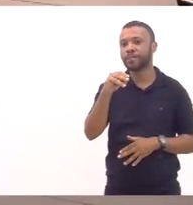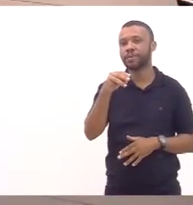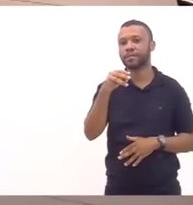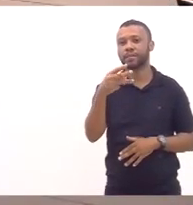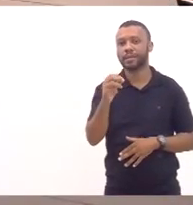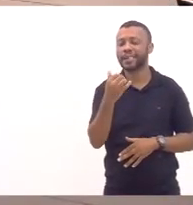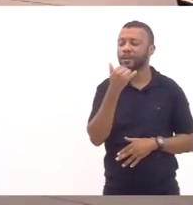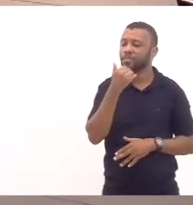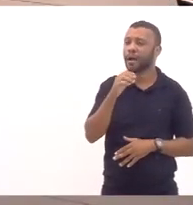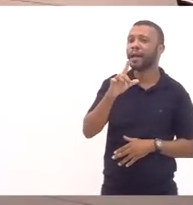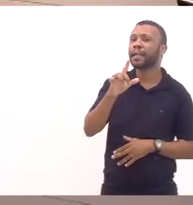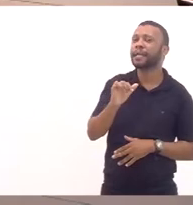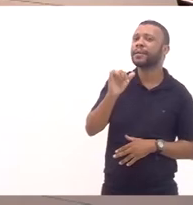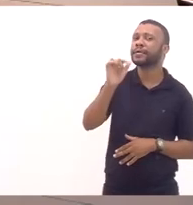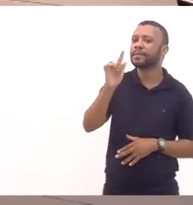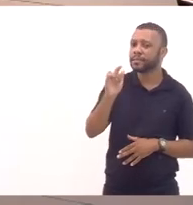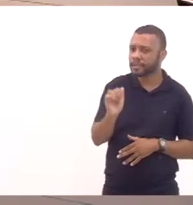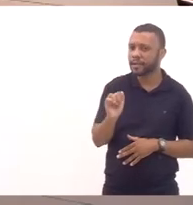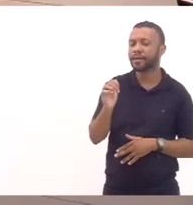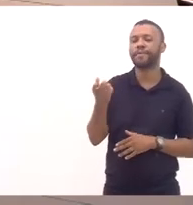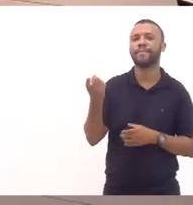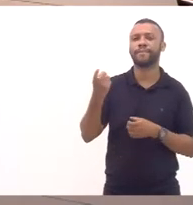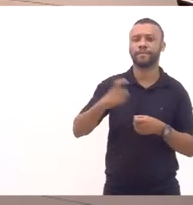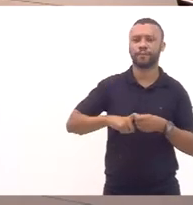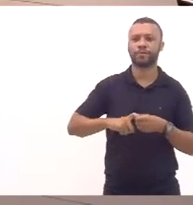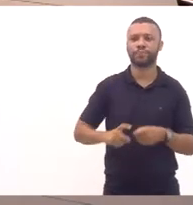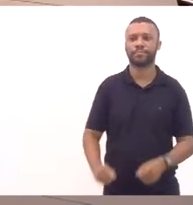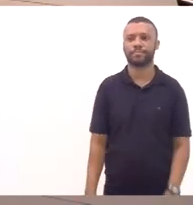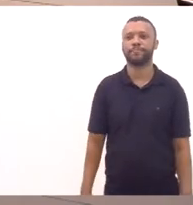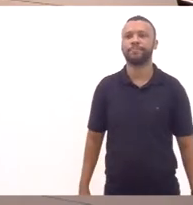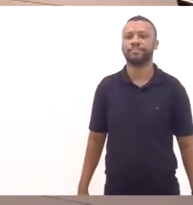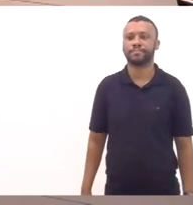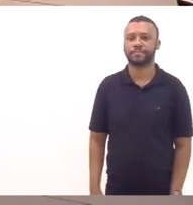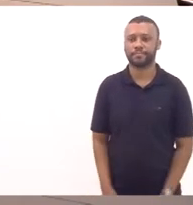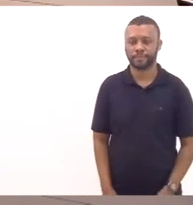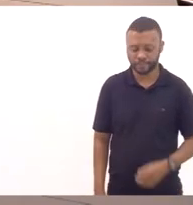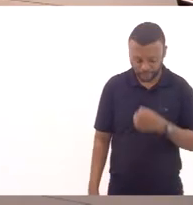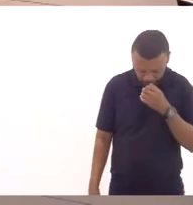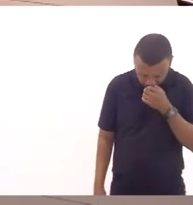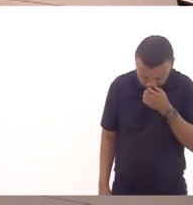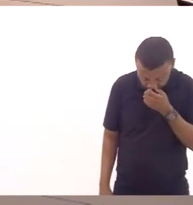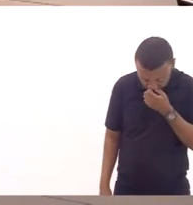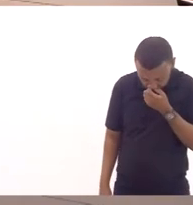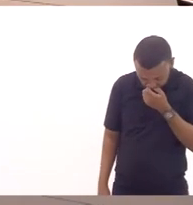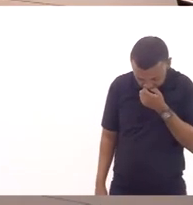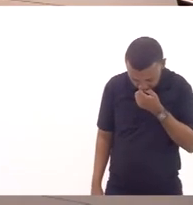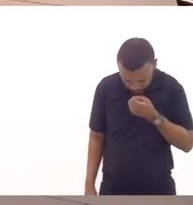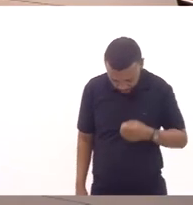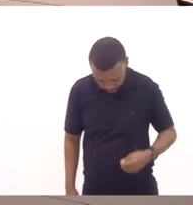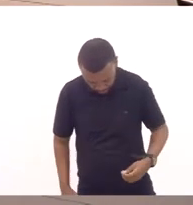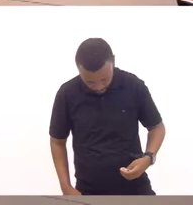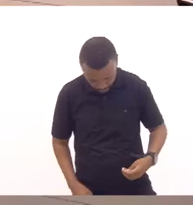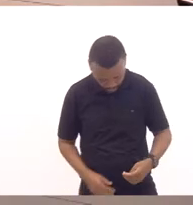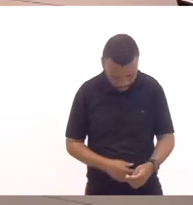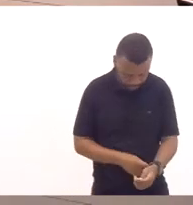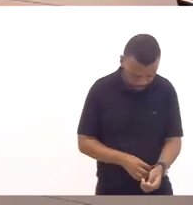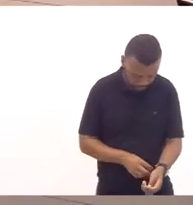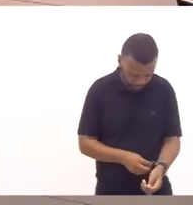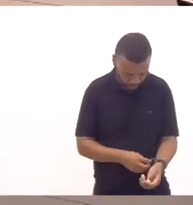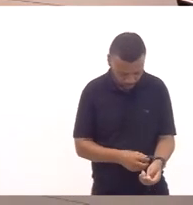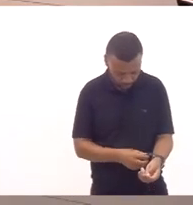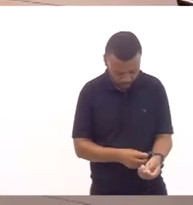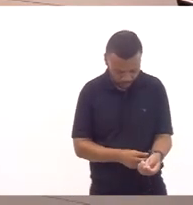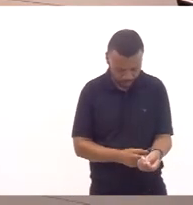A Lígia voltou. A Lígia voltou. Deixa eu falar primeiro. Porque eu não tinha visto. Estava te procurando, Lígia.